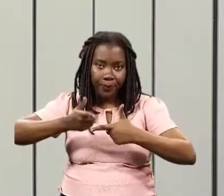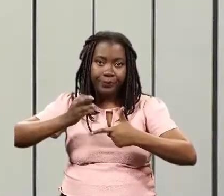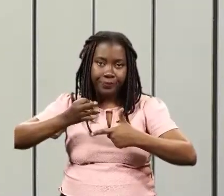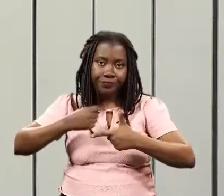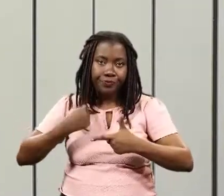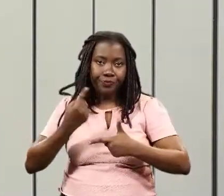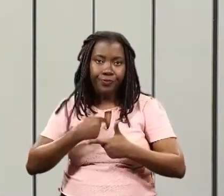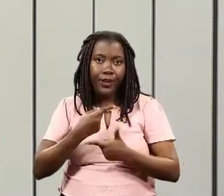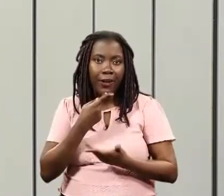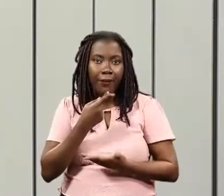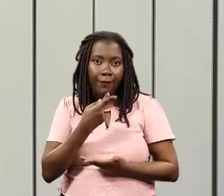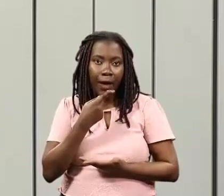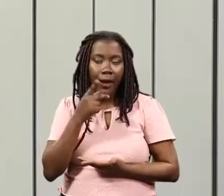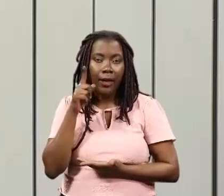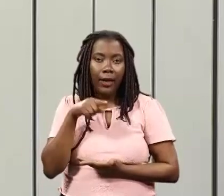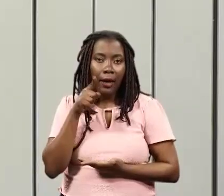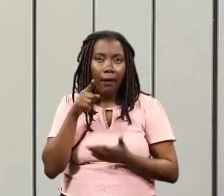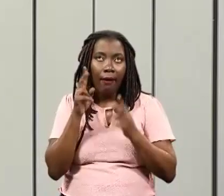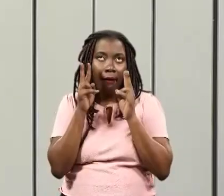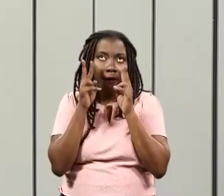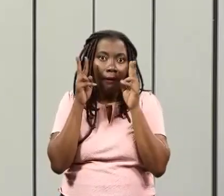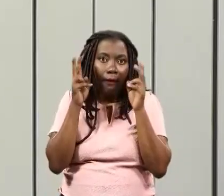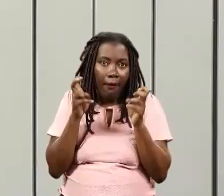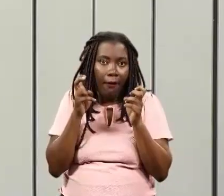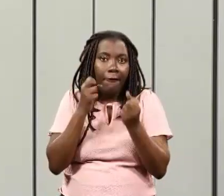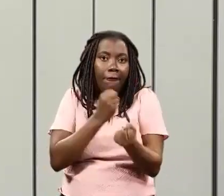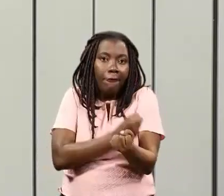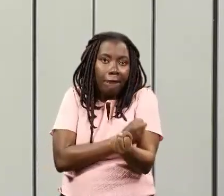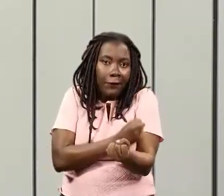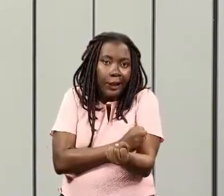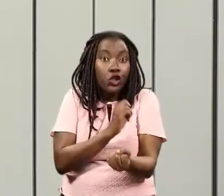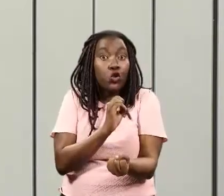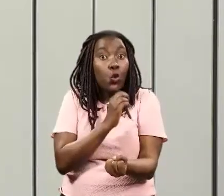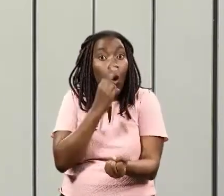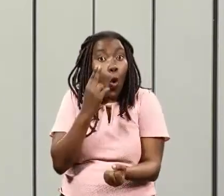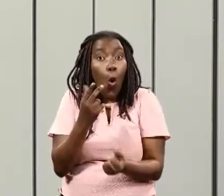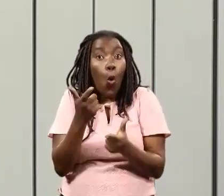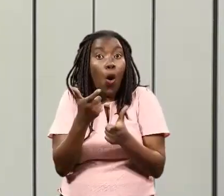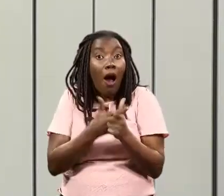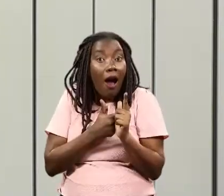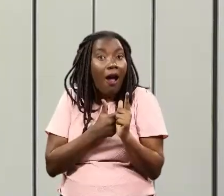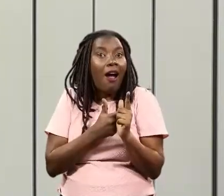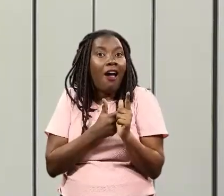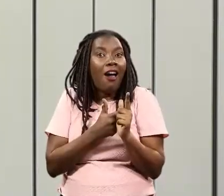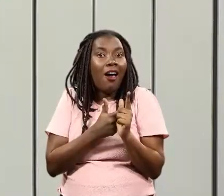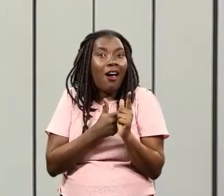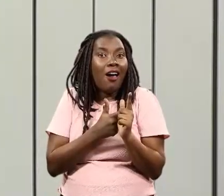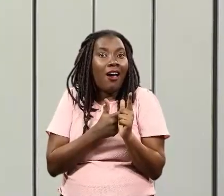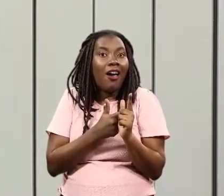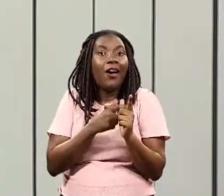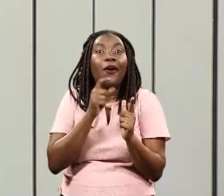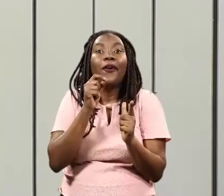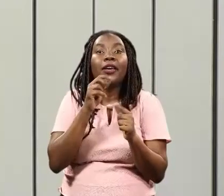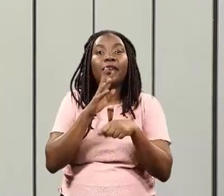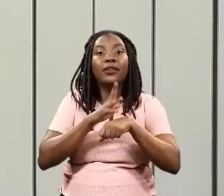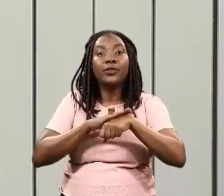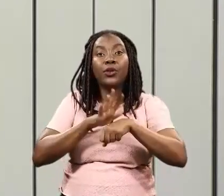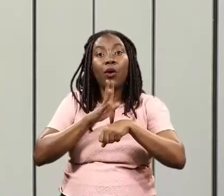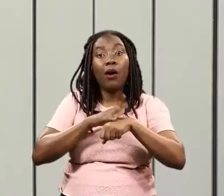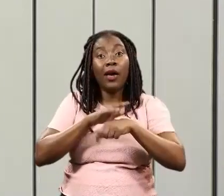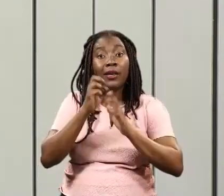gente fala que é aí um, entre aspas, vício ou uma dependência, como a doença